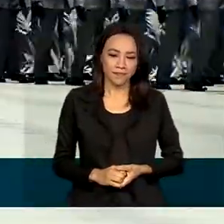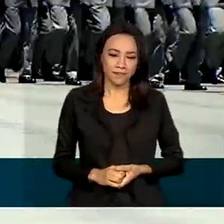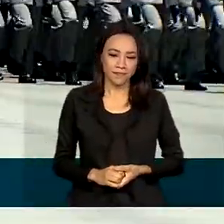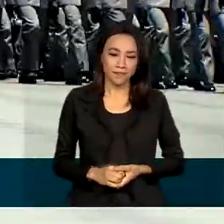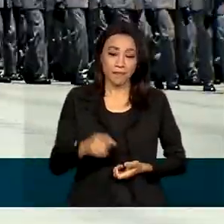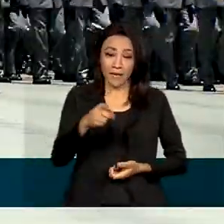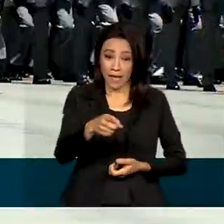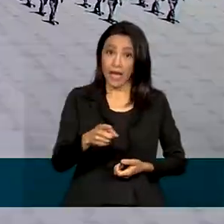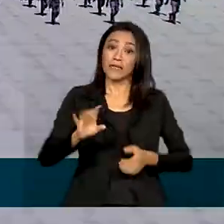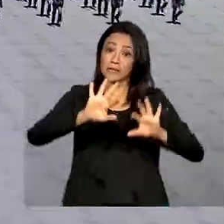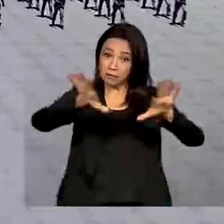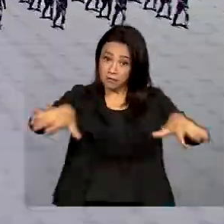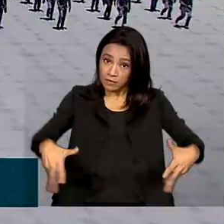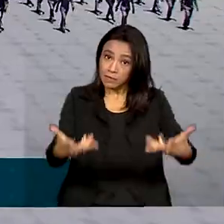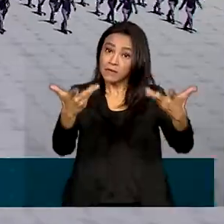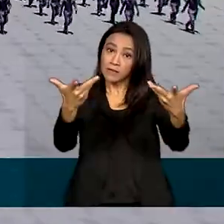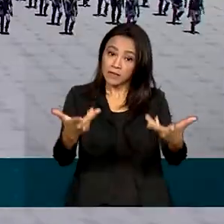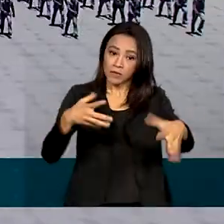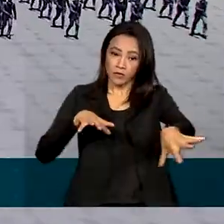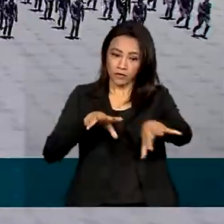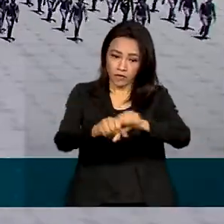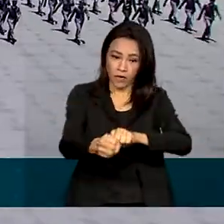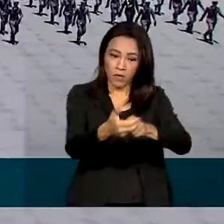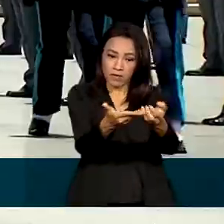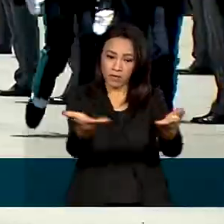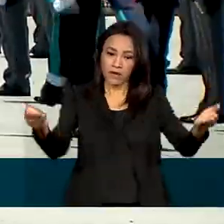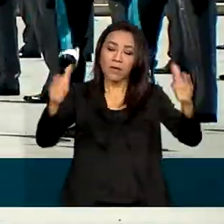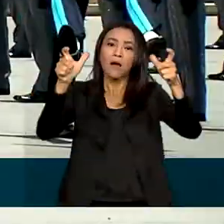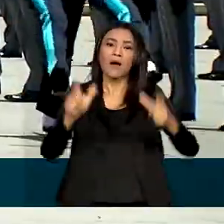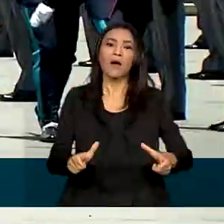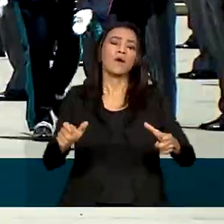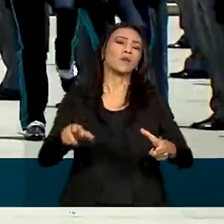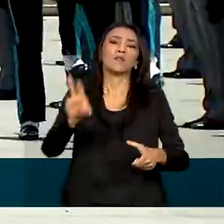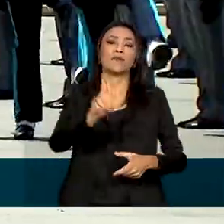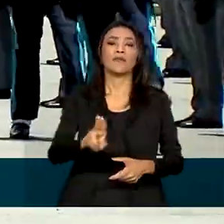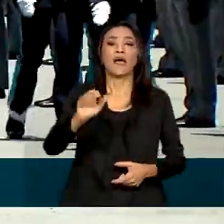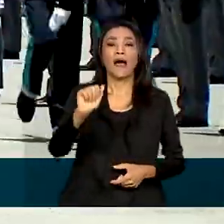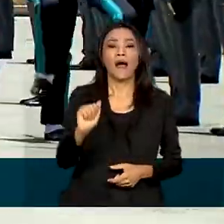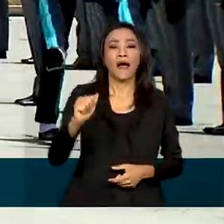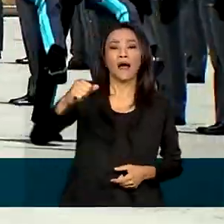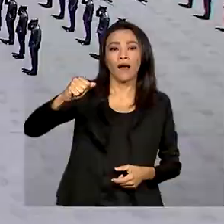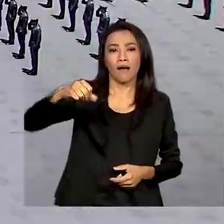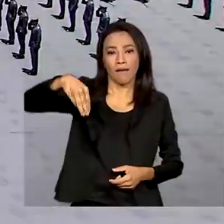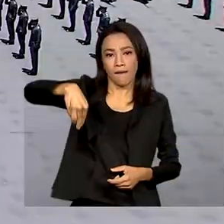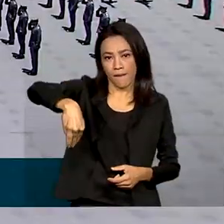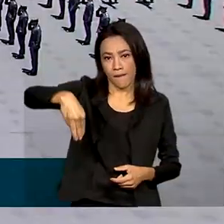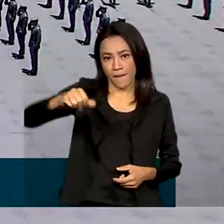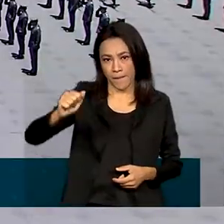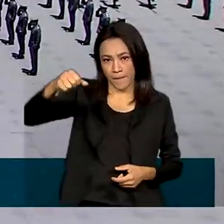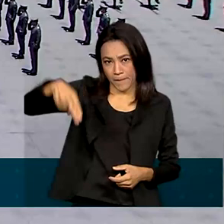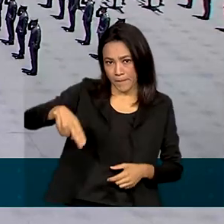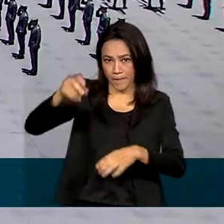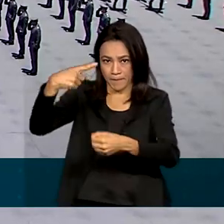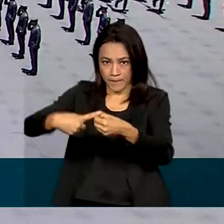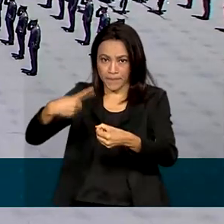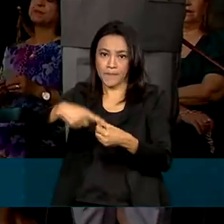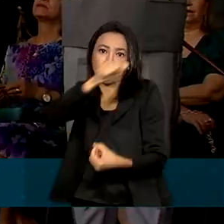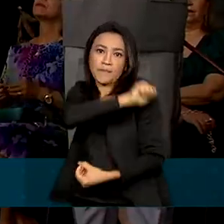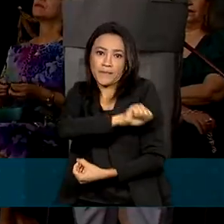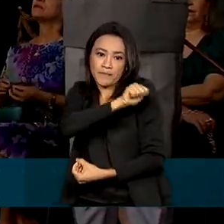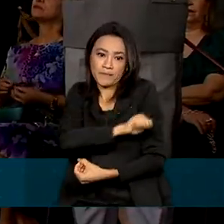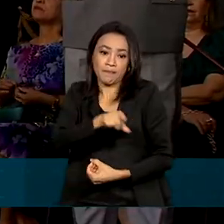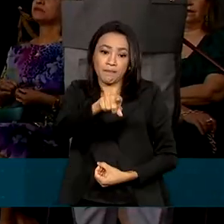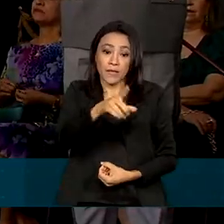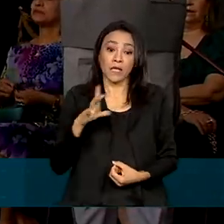A cerimônia do aspirantado foi realizada na AMAN, a Academia Militar das Agulhas Negras em Resende, no estado do Rio de Janeiro. A solenidade